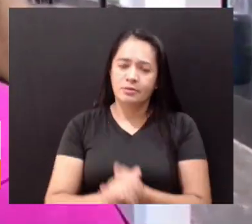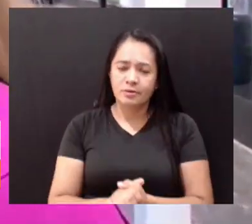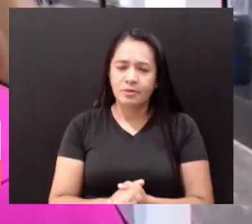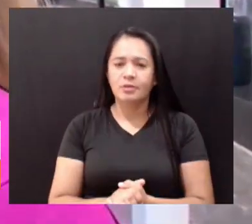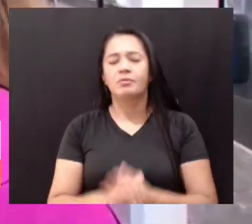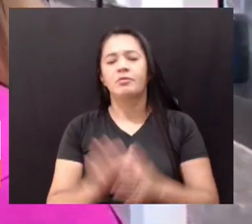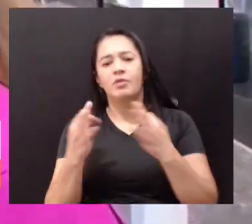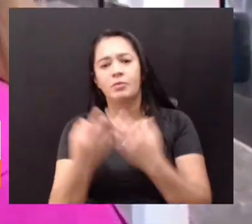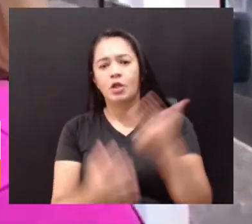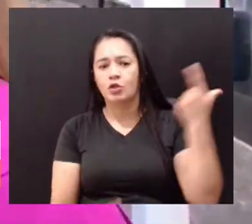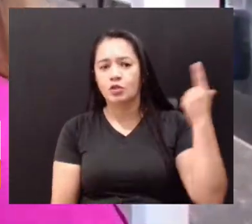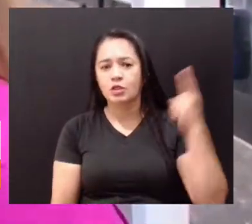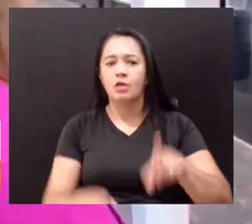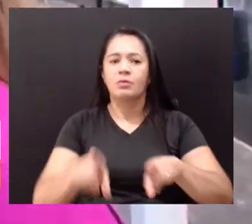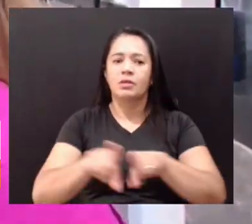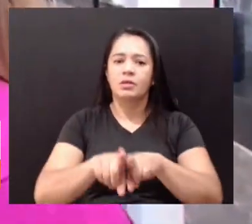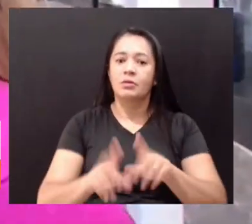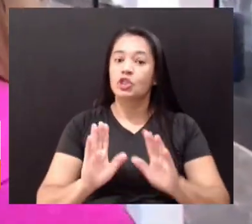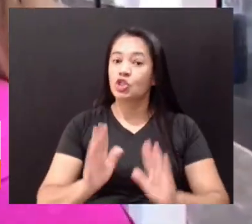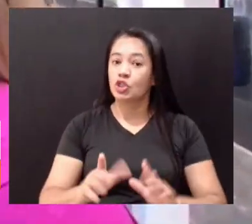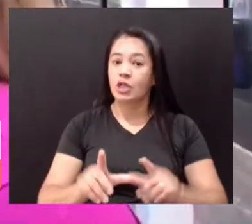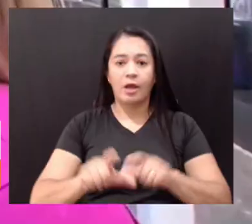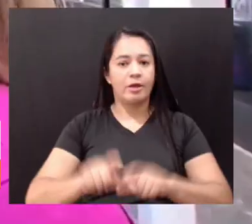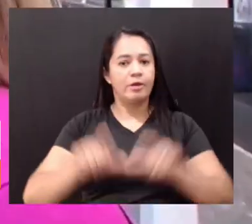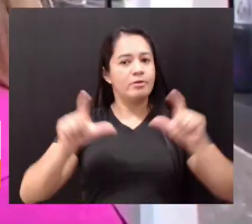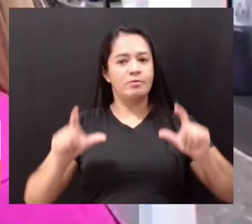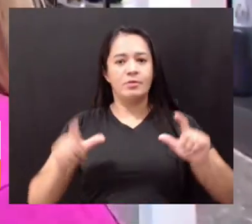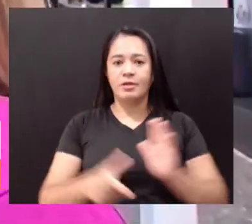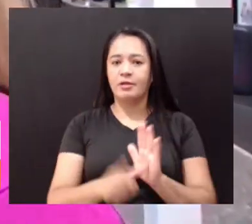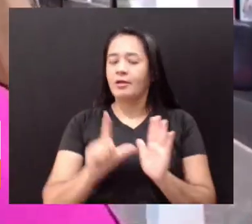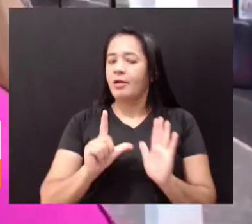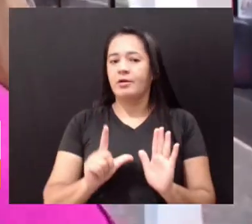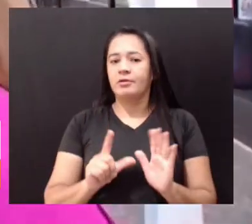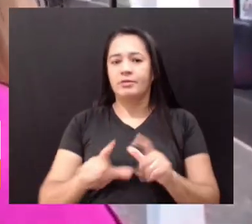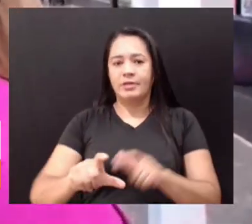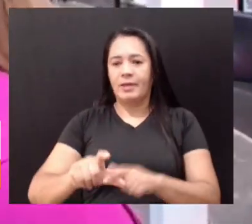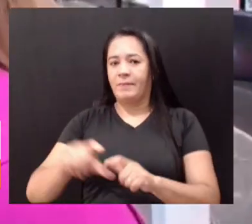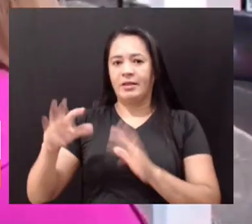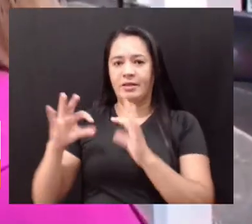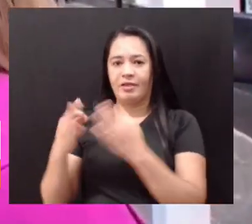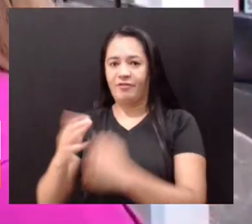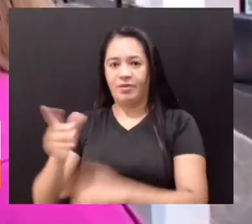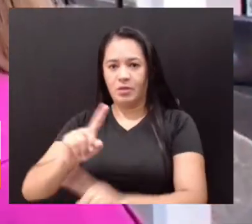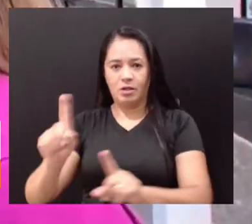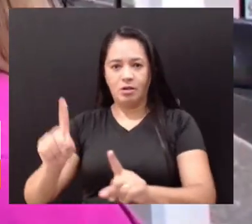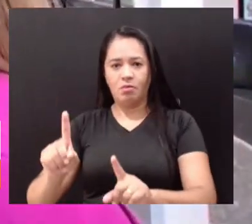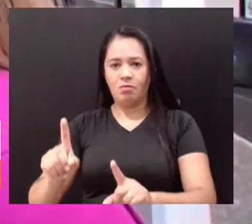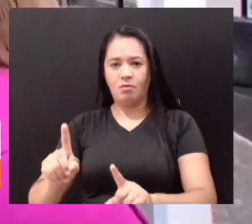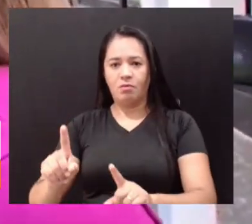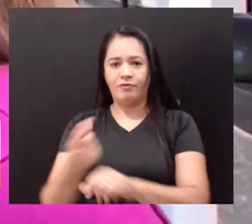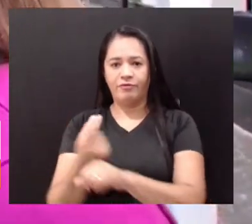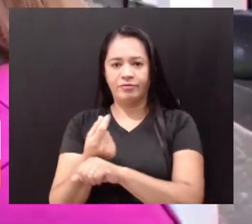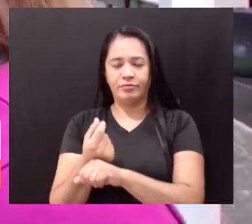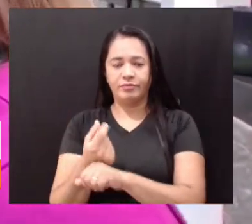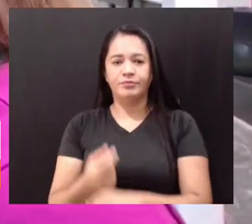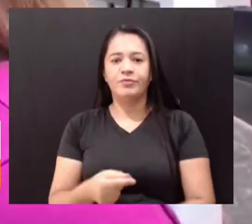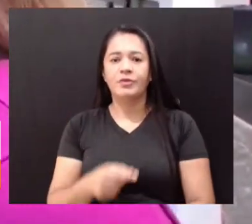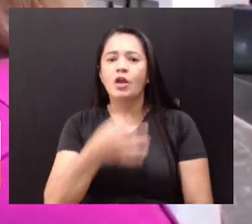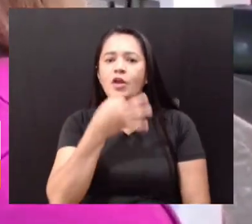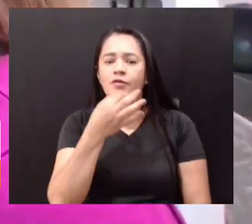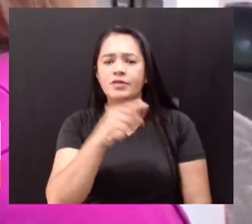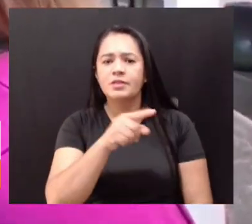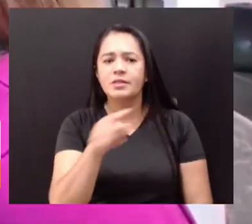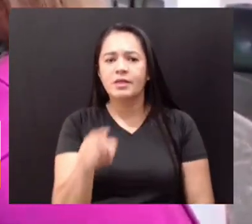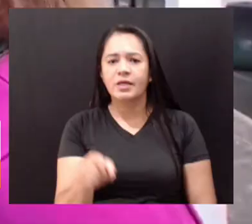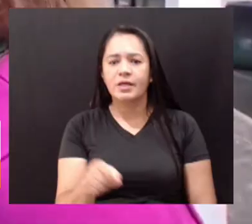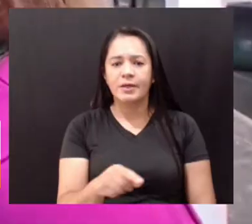já com a nossa independência financeira. Não dependia de pai e mãe, financeiramente. E você acha que os adolescentes hoje